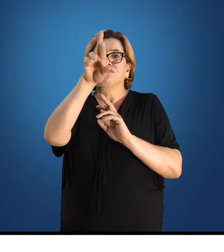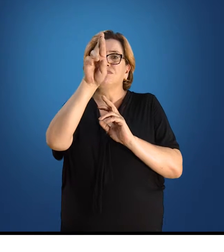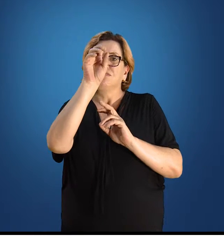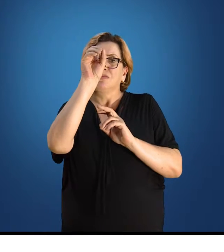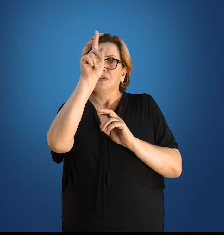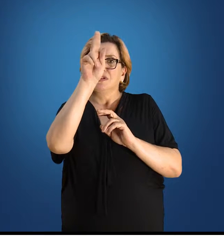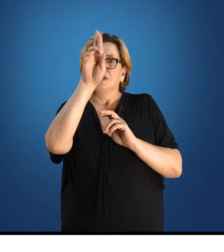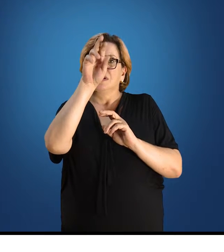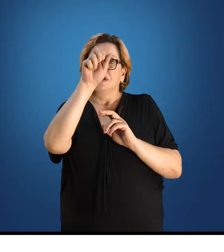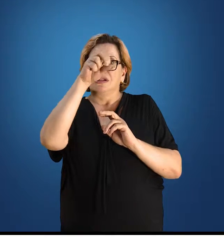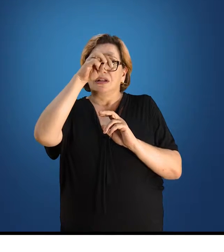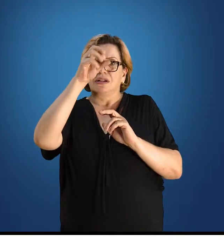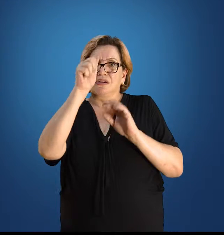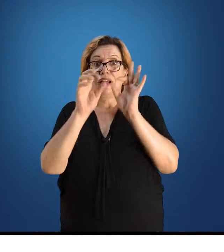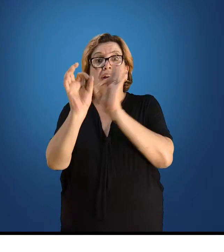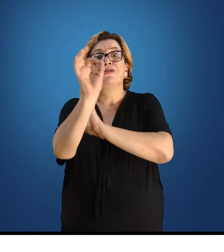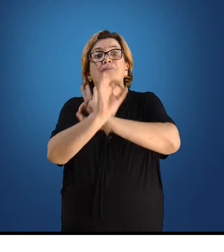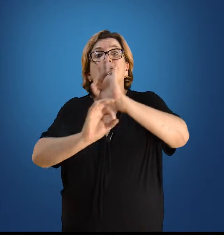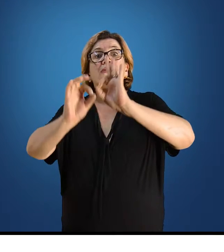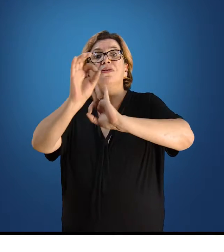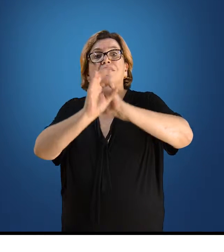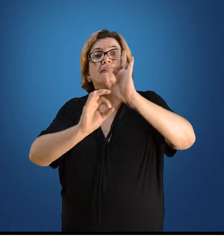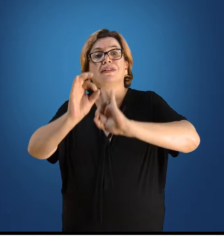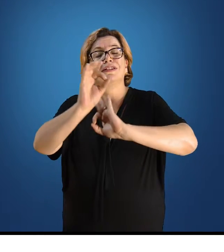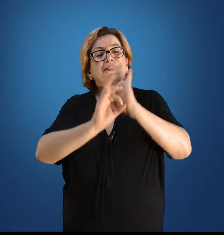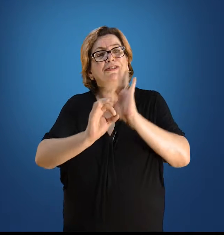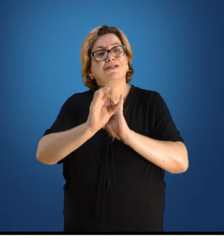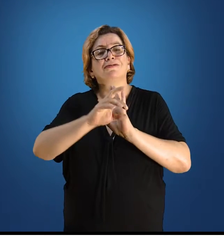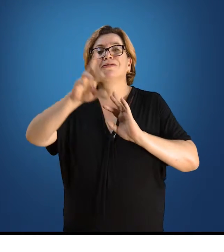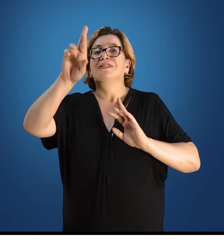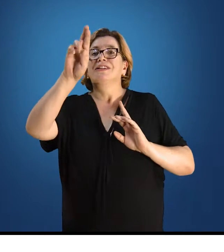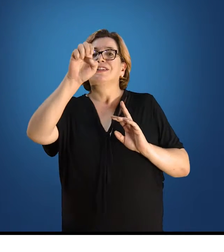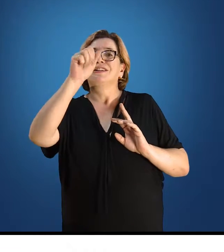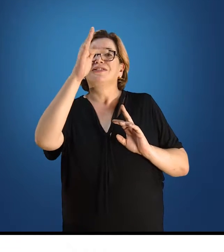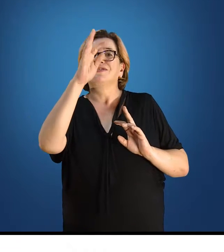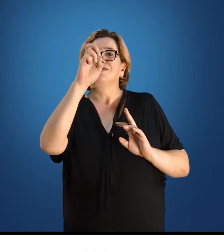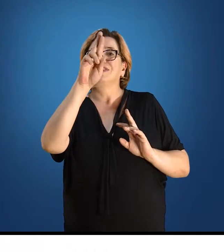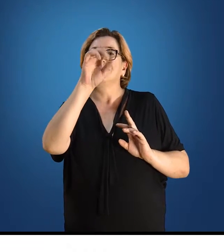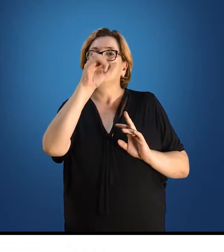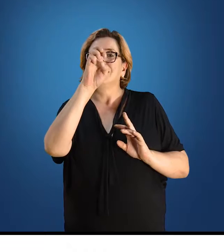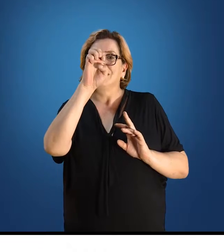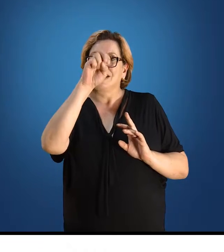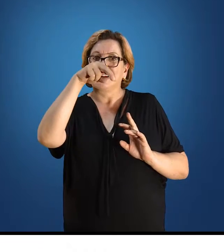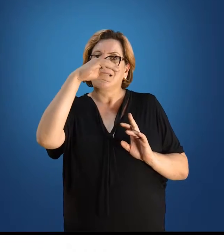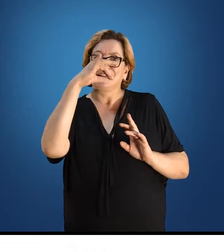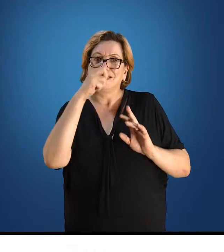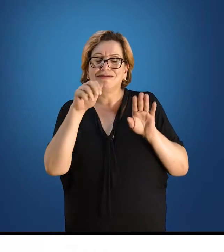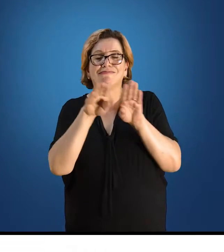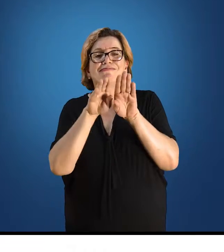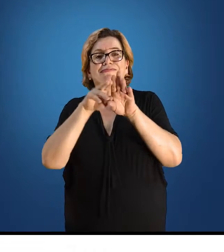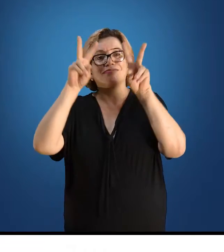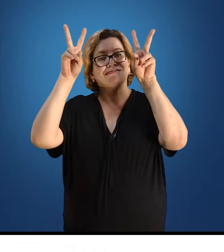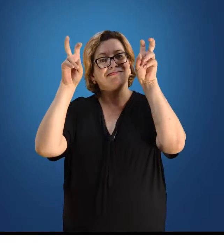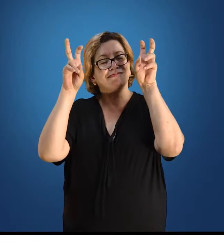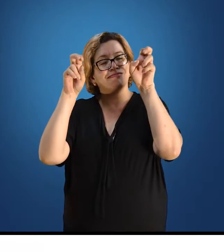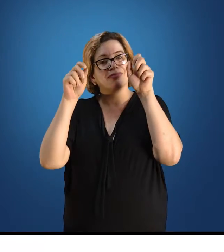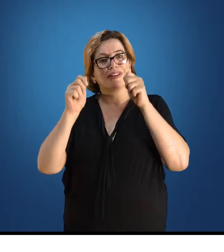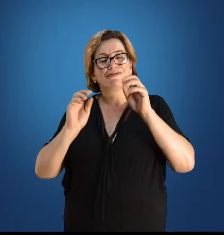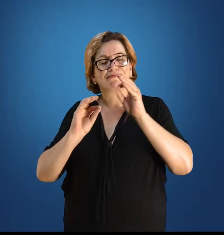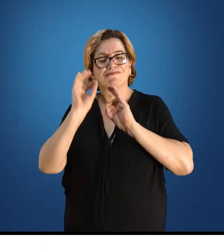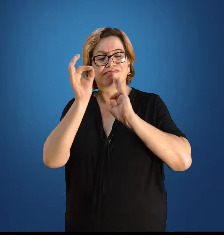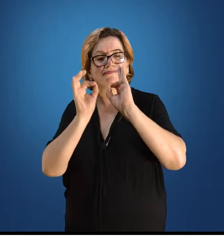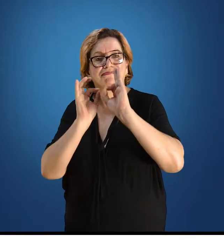de citação. Você não precisa introduzir manualmente, né, as citações e as referências bibliográficas, eles fazem automaticamente para